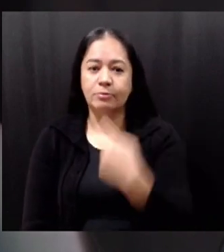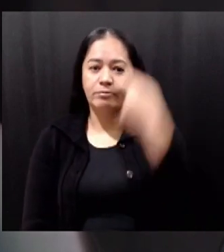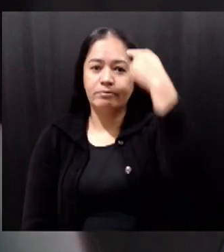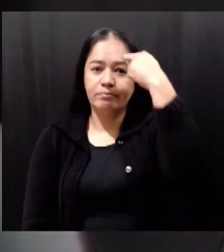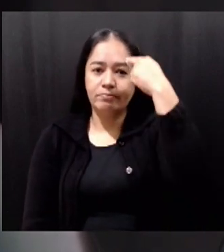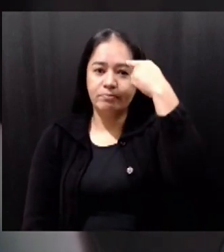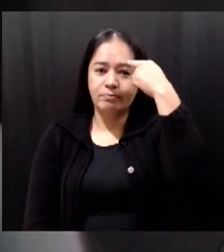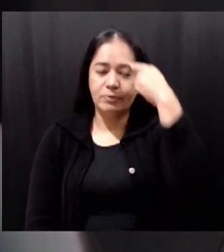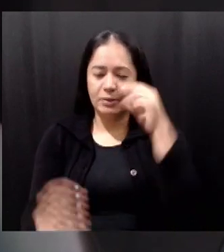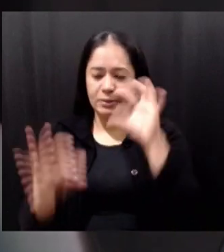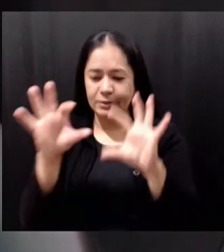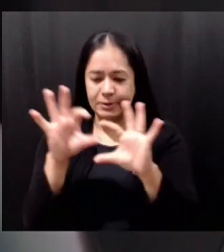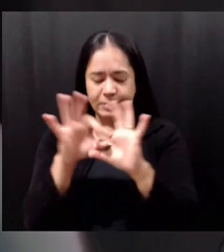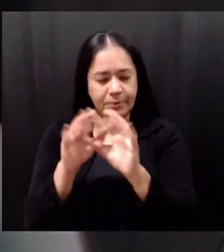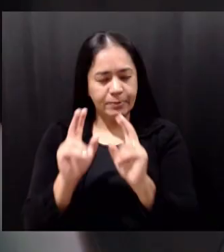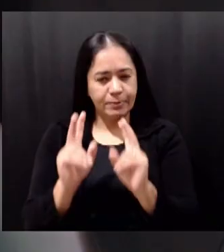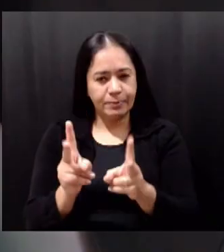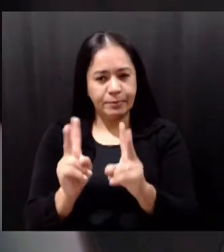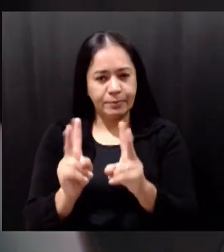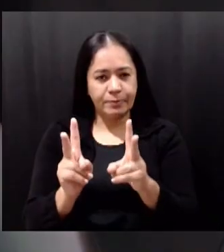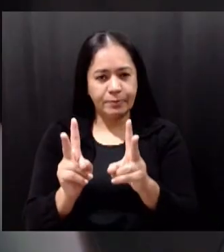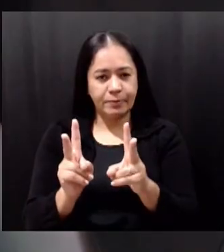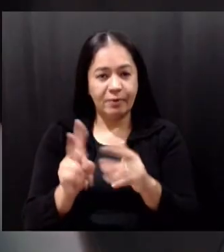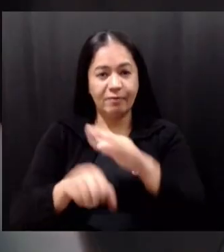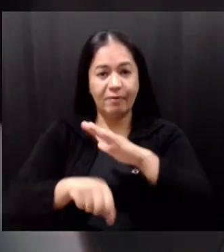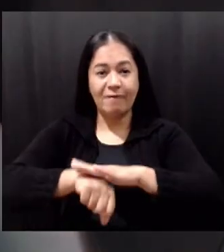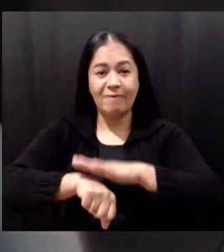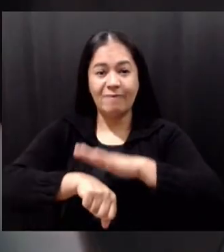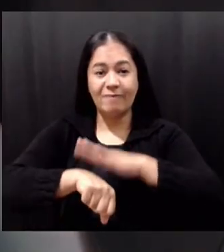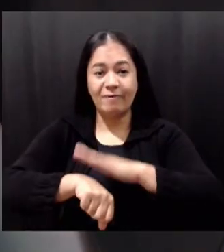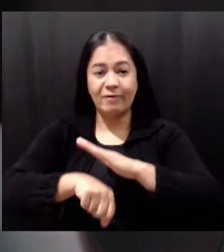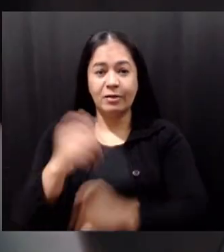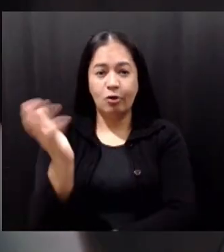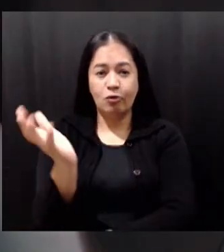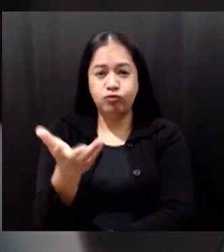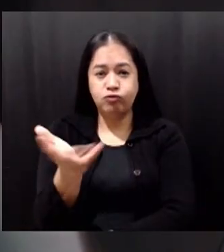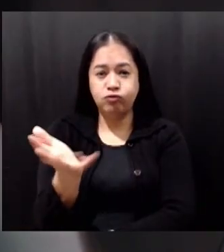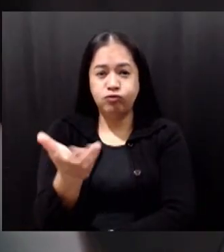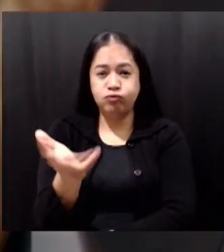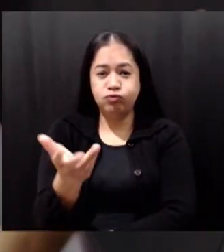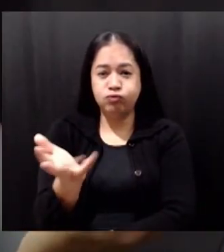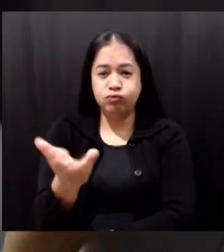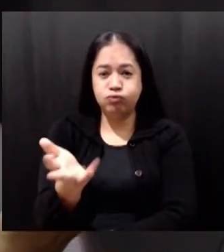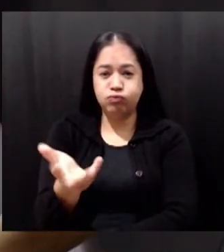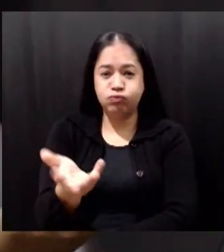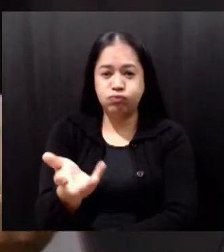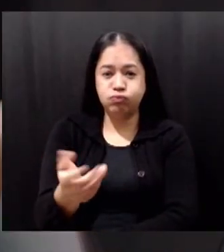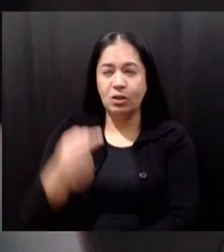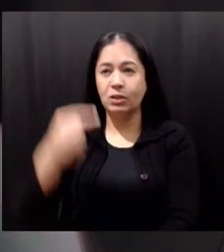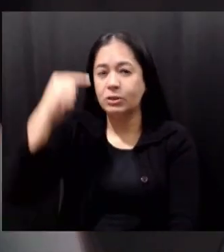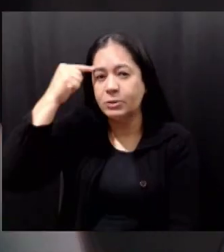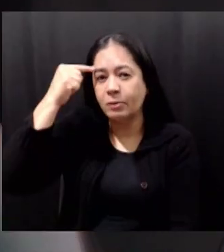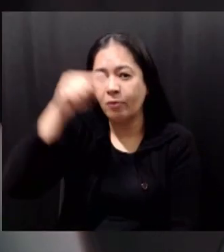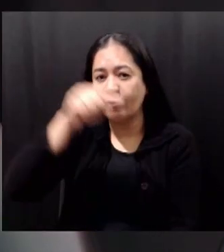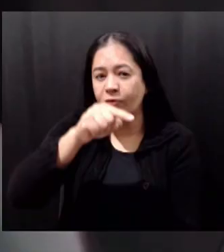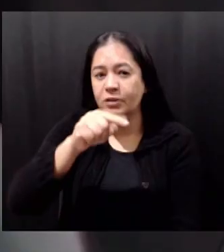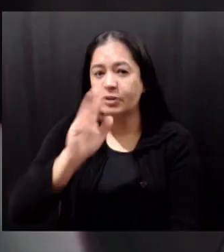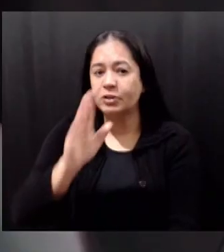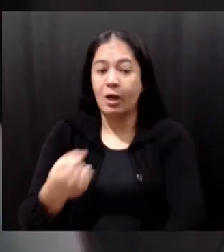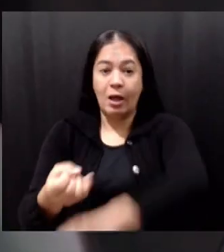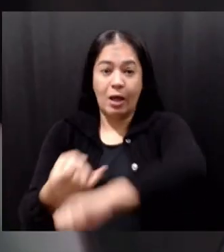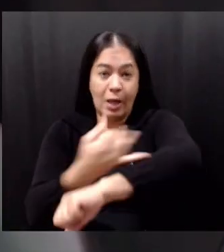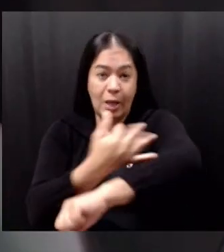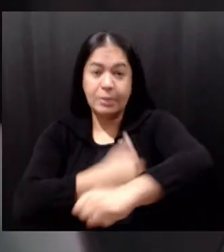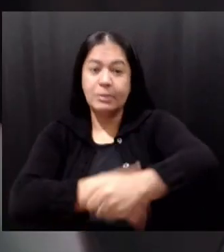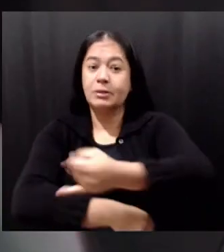hiperconexão, ela vai produzindo um aceleramento, inclusive de pensamentos. Você mencionou as emoções, né? Muitas